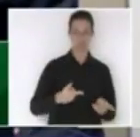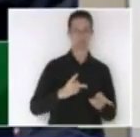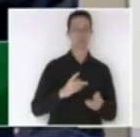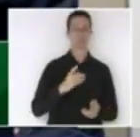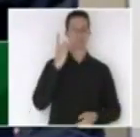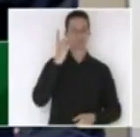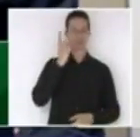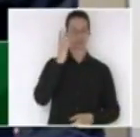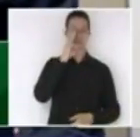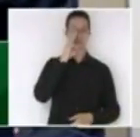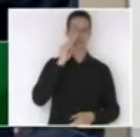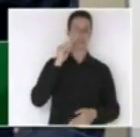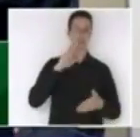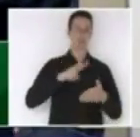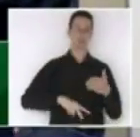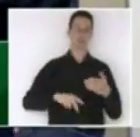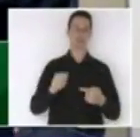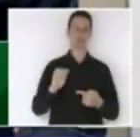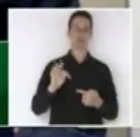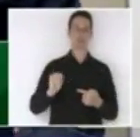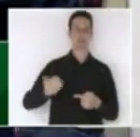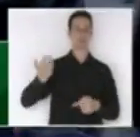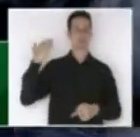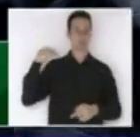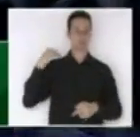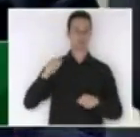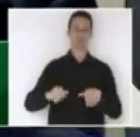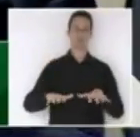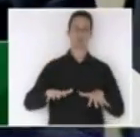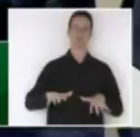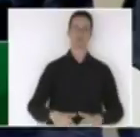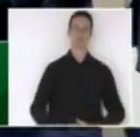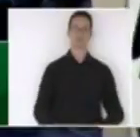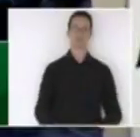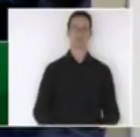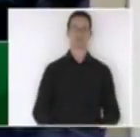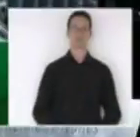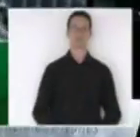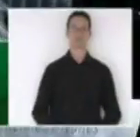à leitura da ata da última sessão.